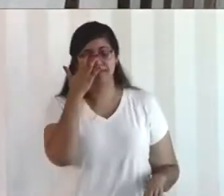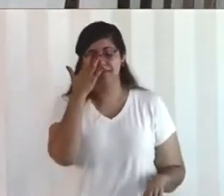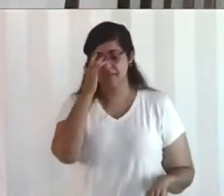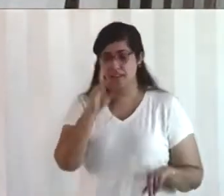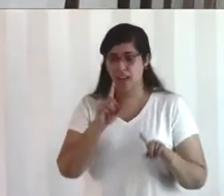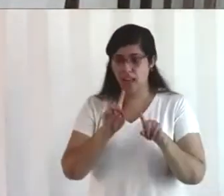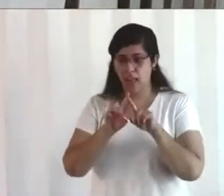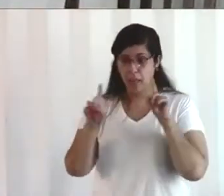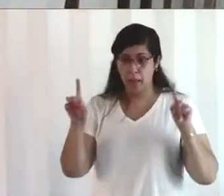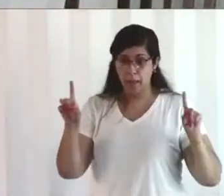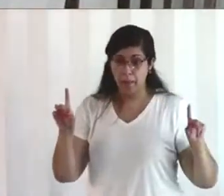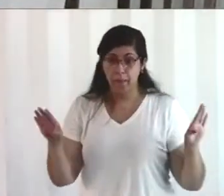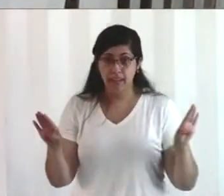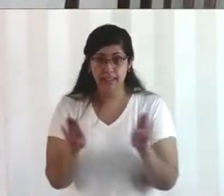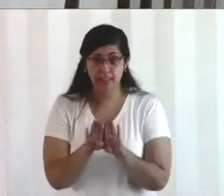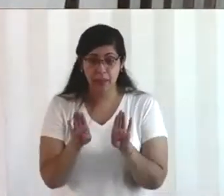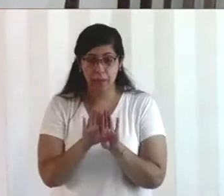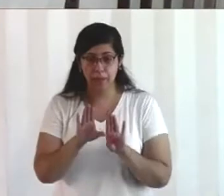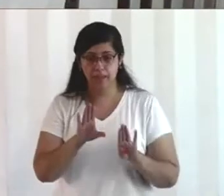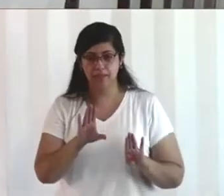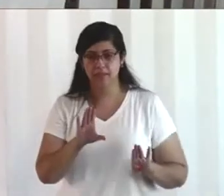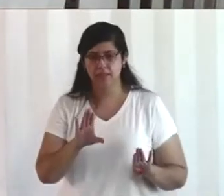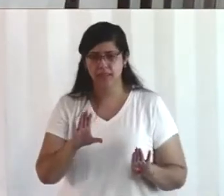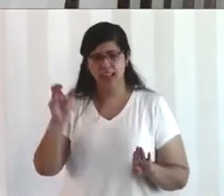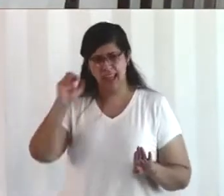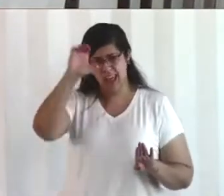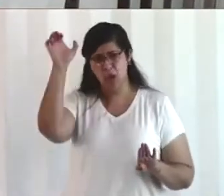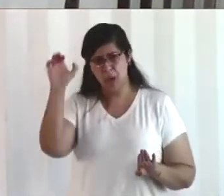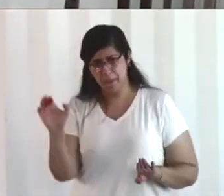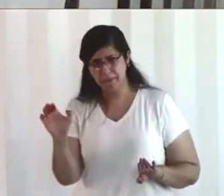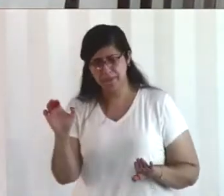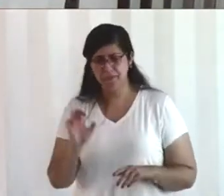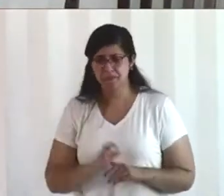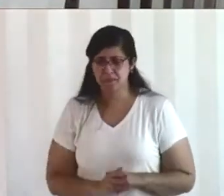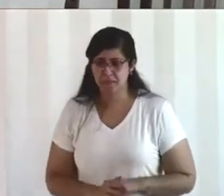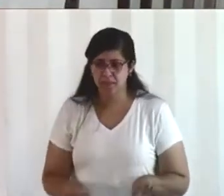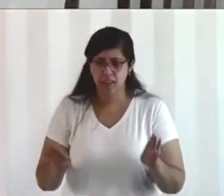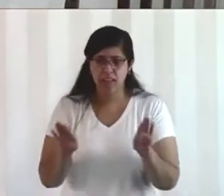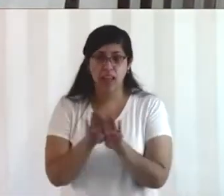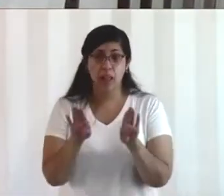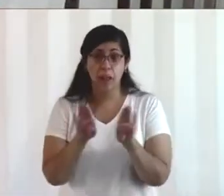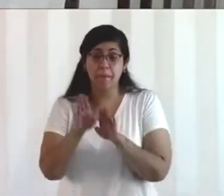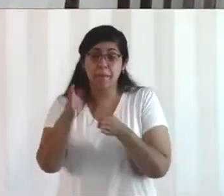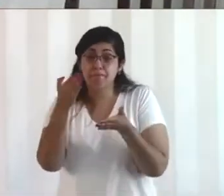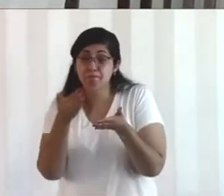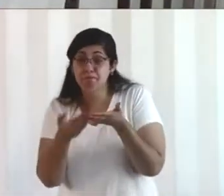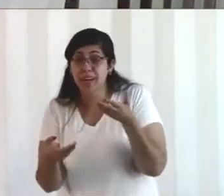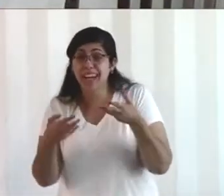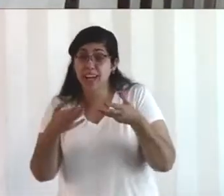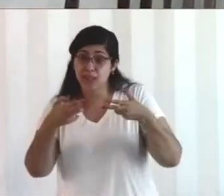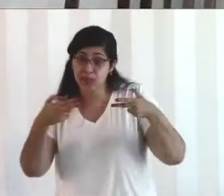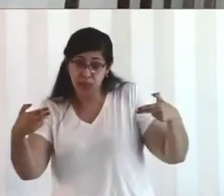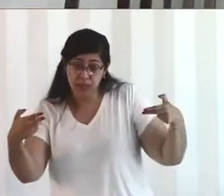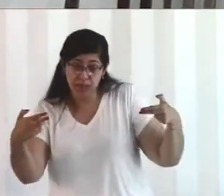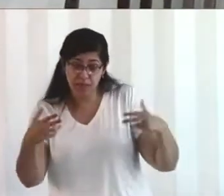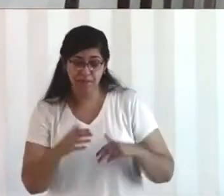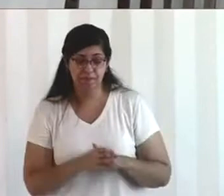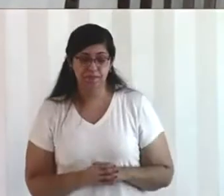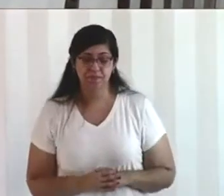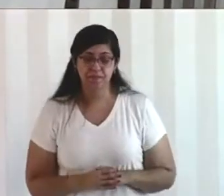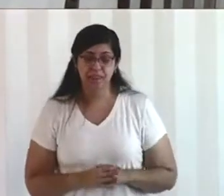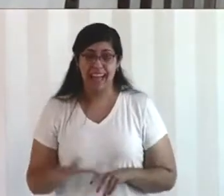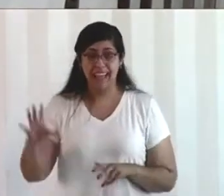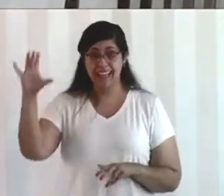da Europa dos tempos dos últimos séculos. Isso meio que se perdeu, é uma figura que se perdeu, de